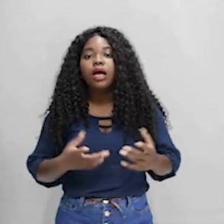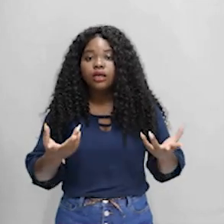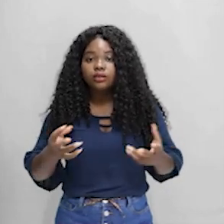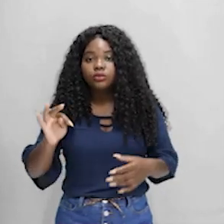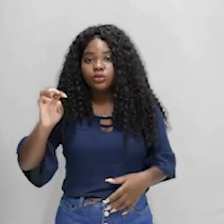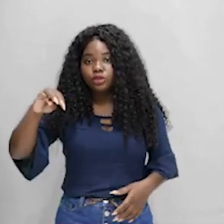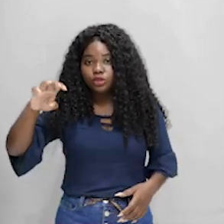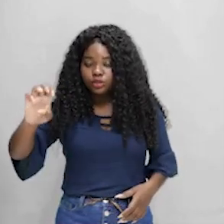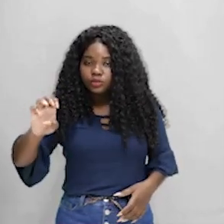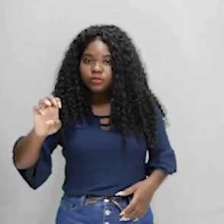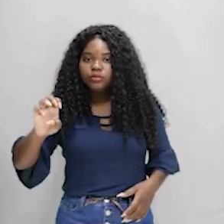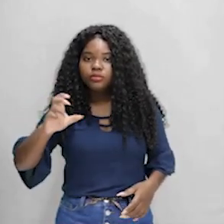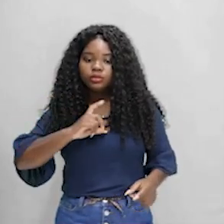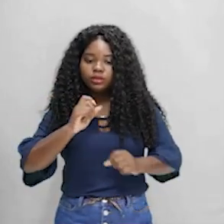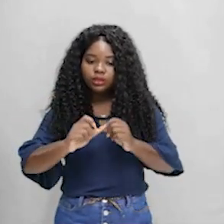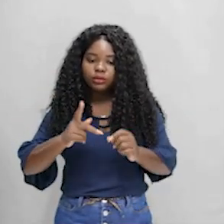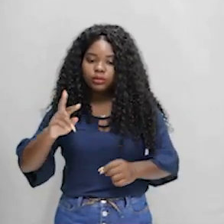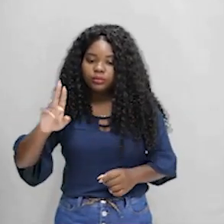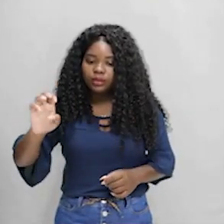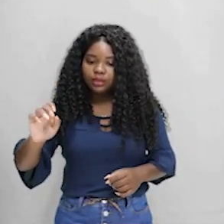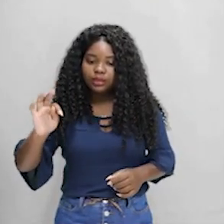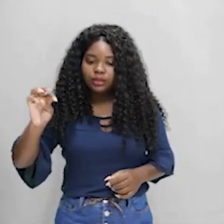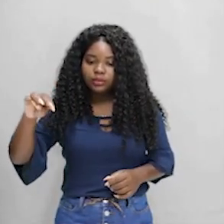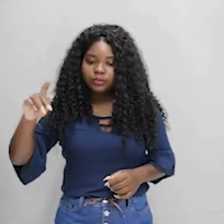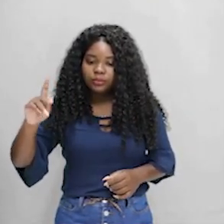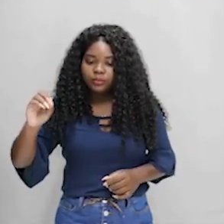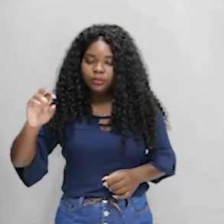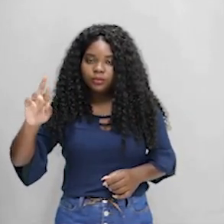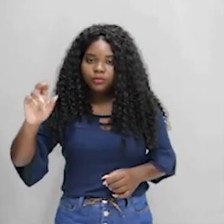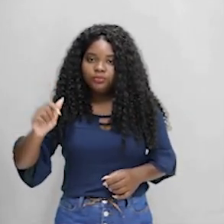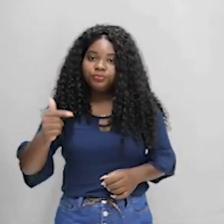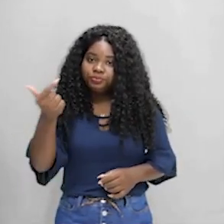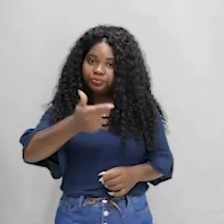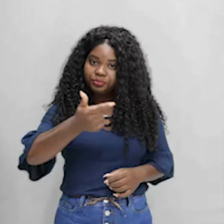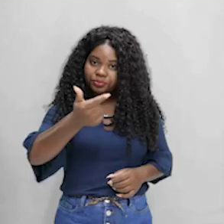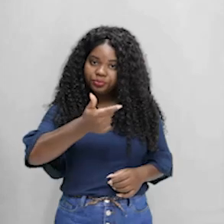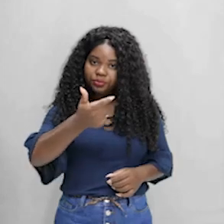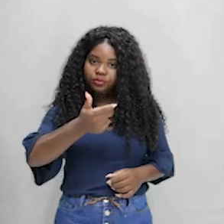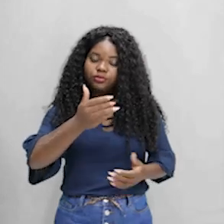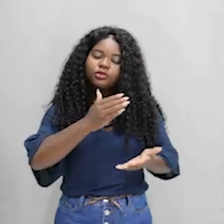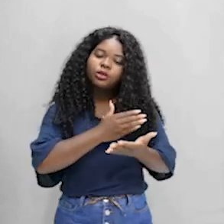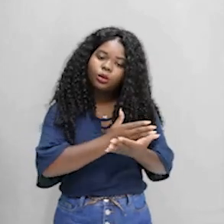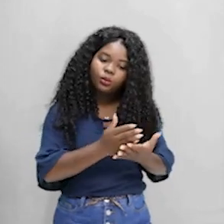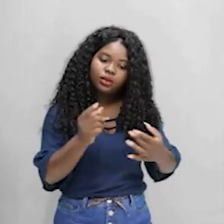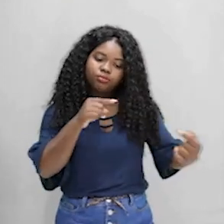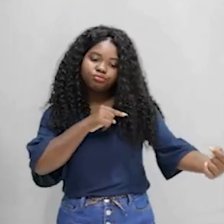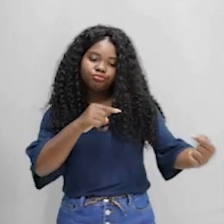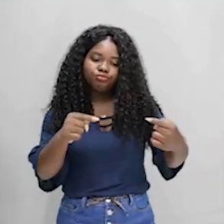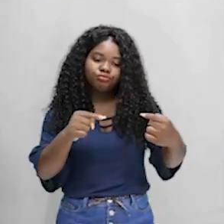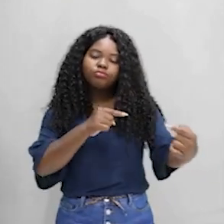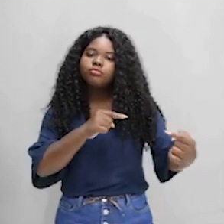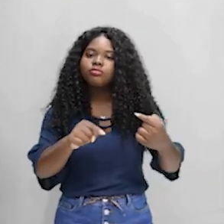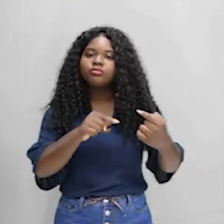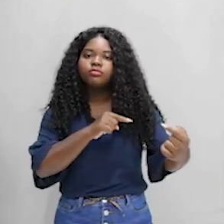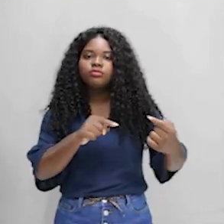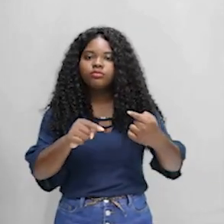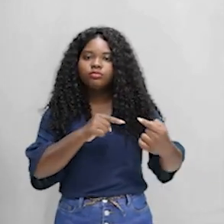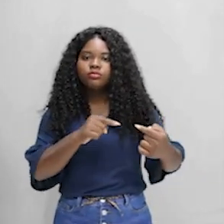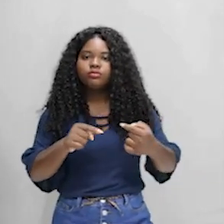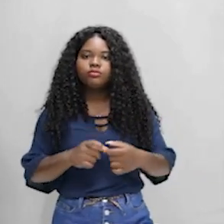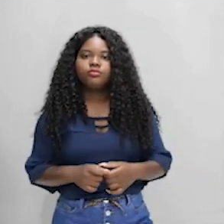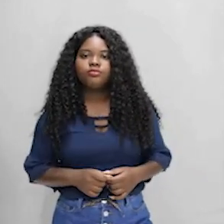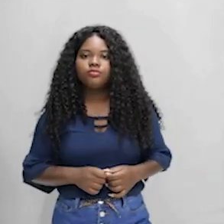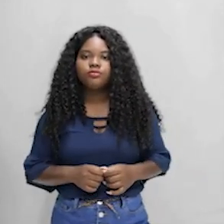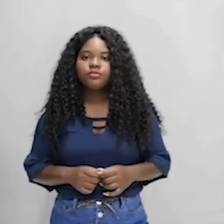numa fase de pré-temporada, não é jogando. Na segunda fase ele começa a disputar ali esse